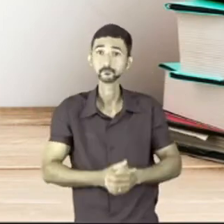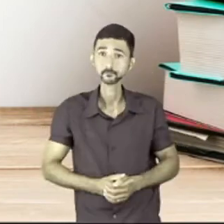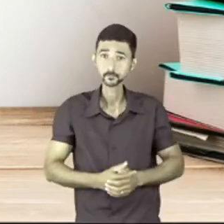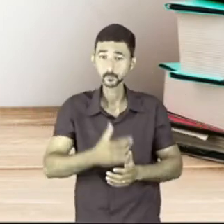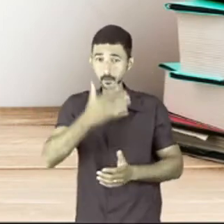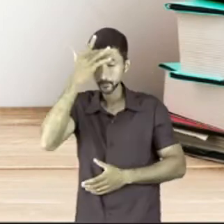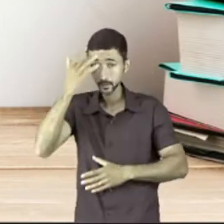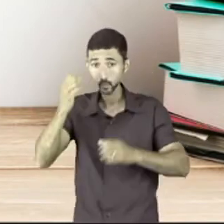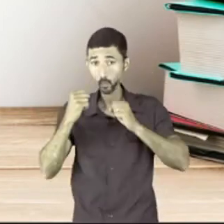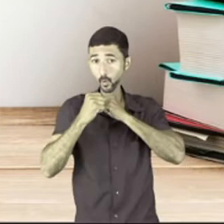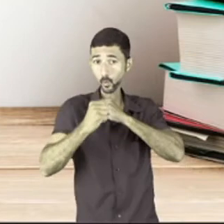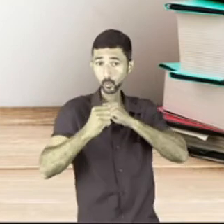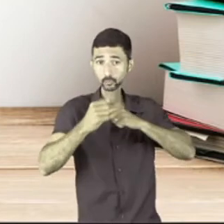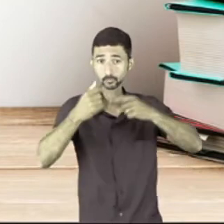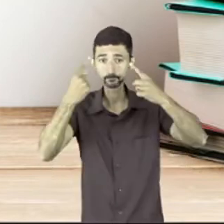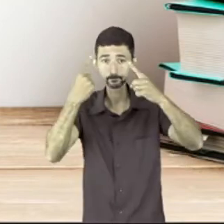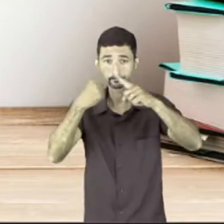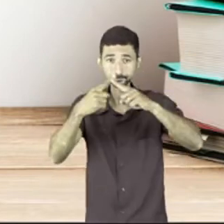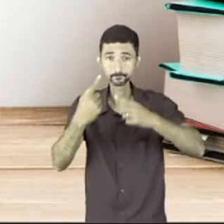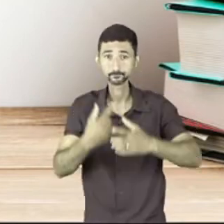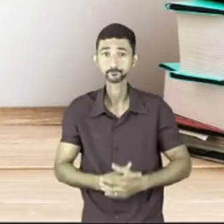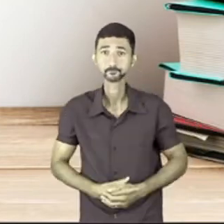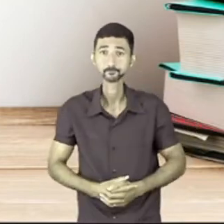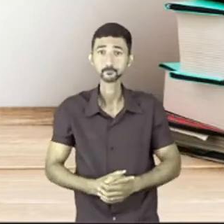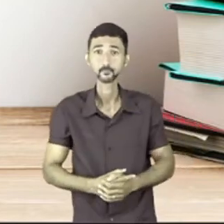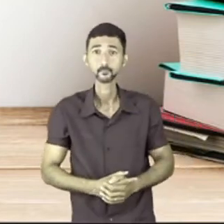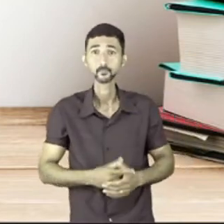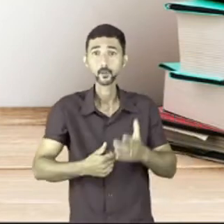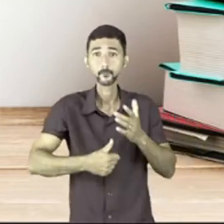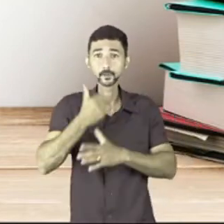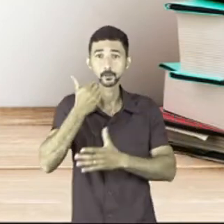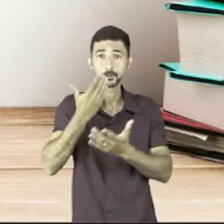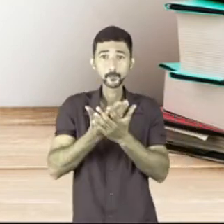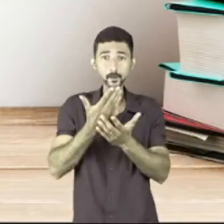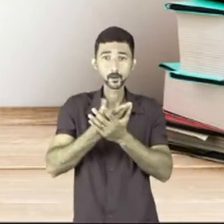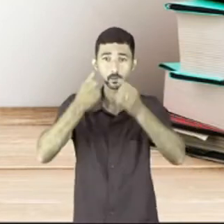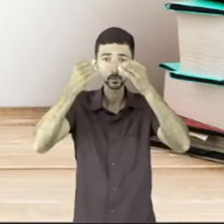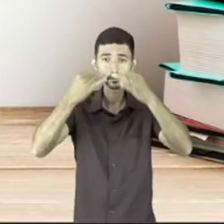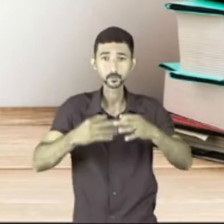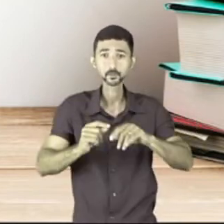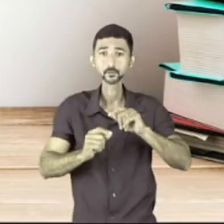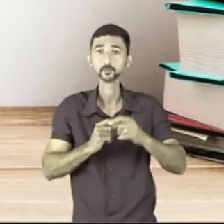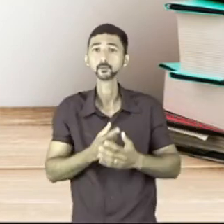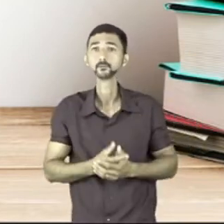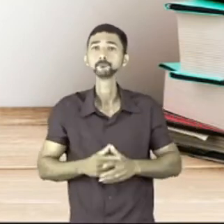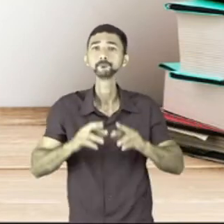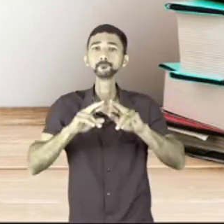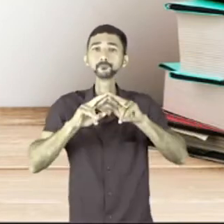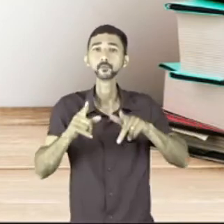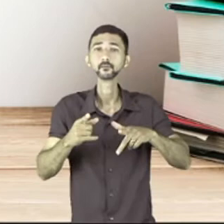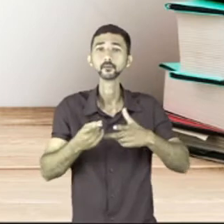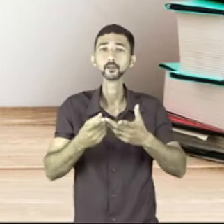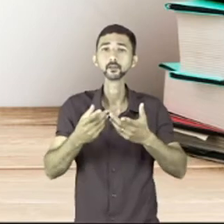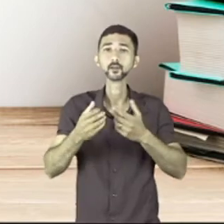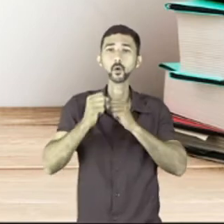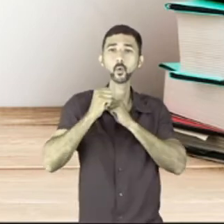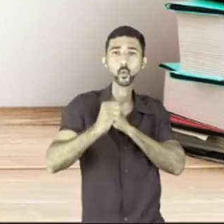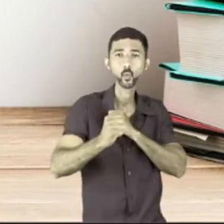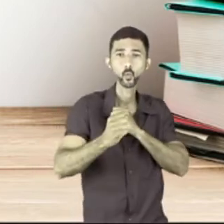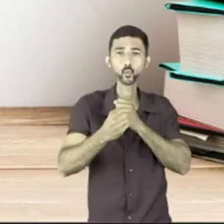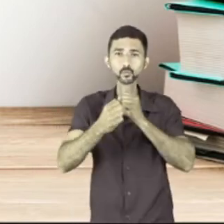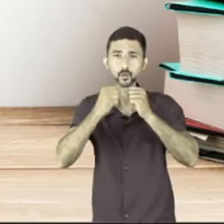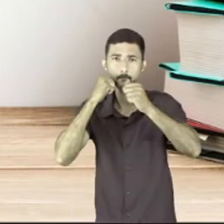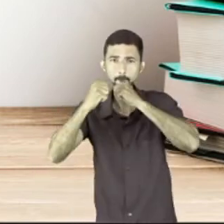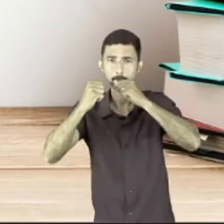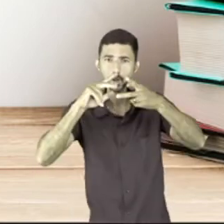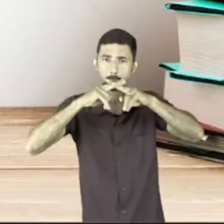entre os lutadores, tá? Como eu falei para vocês na primeira aula, o que diferencia as lutas das